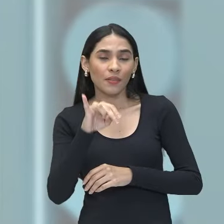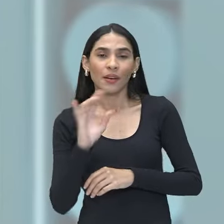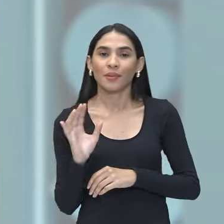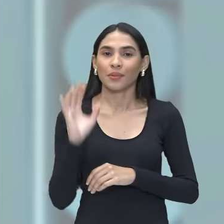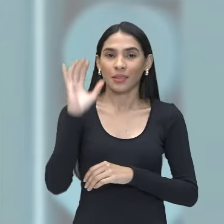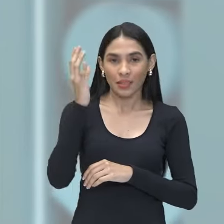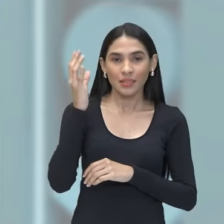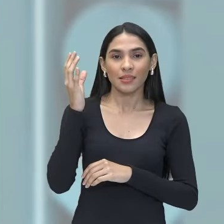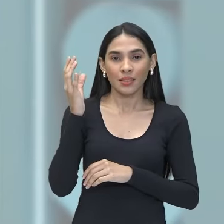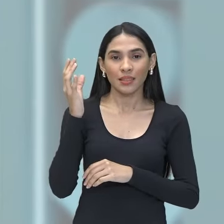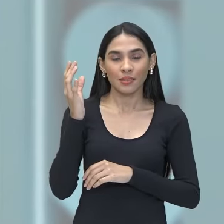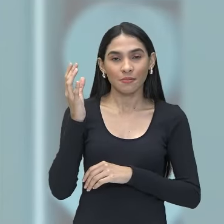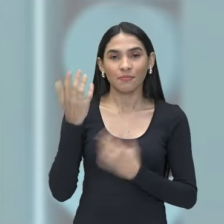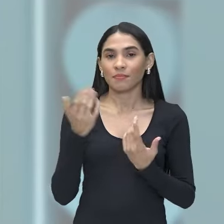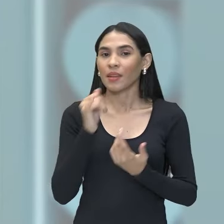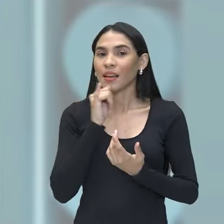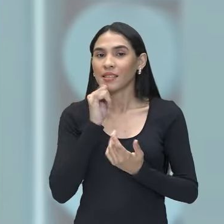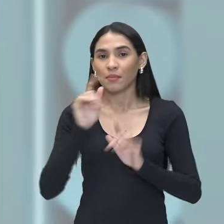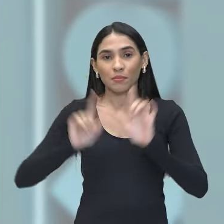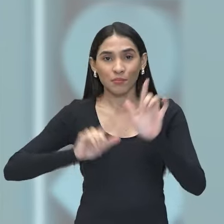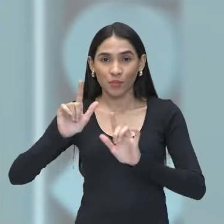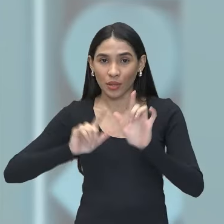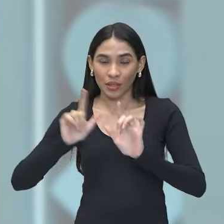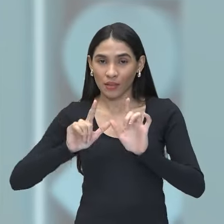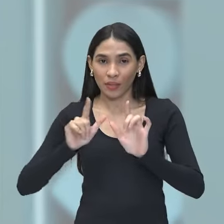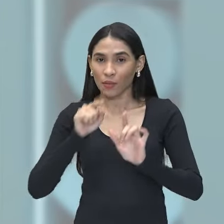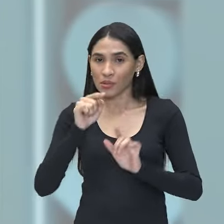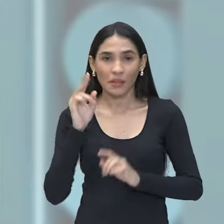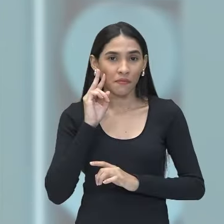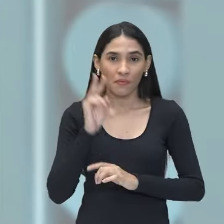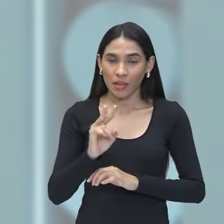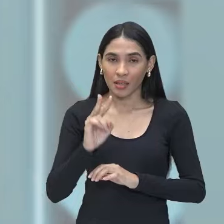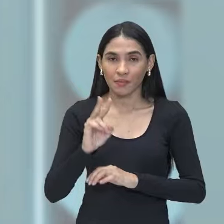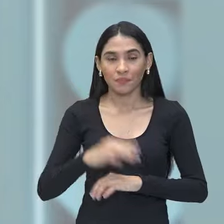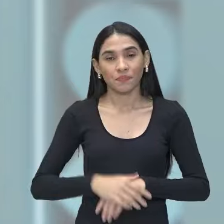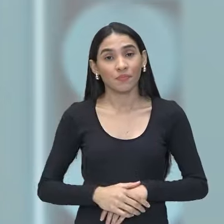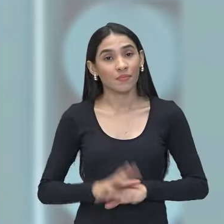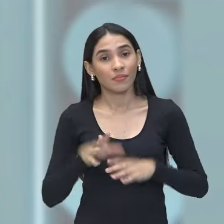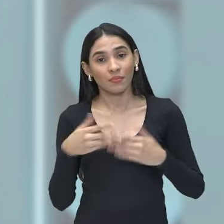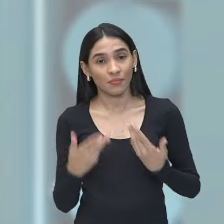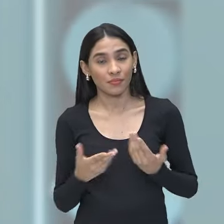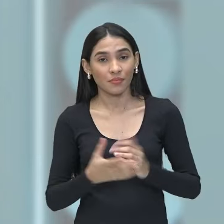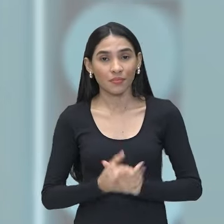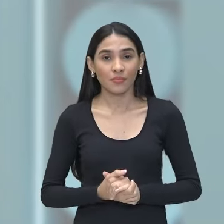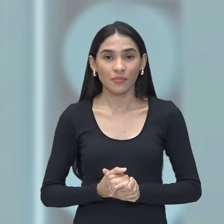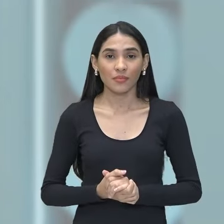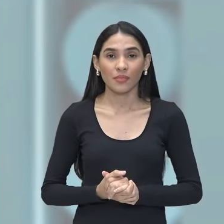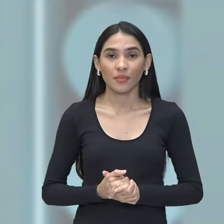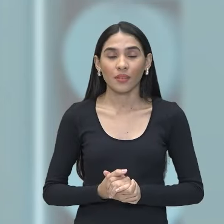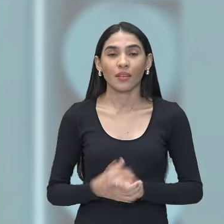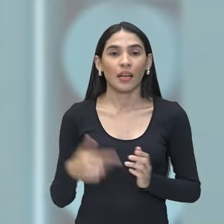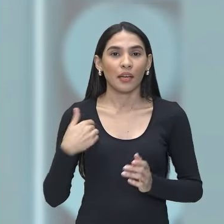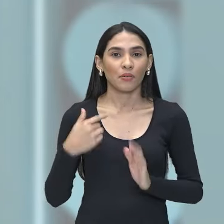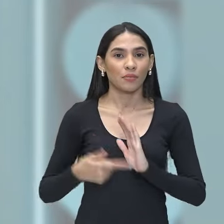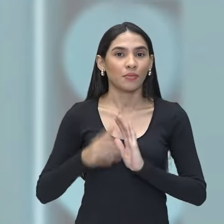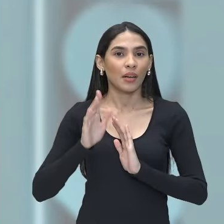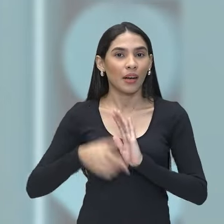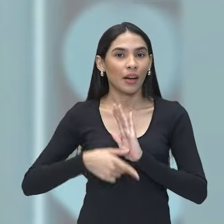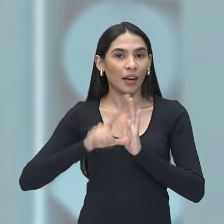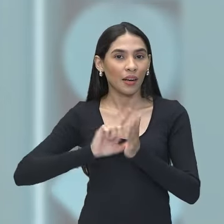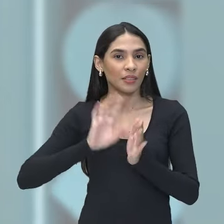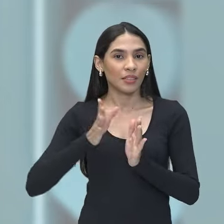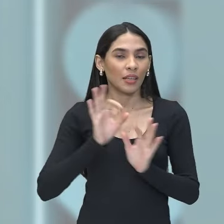acontecer durante a semana da minha novela, né? Então, de certa forma, eu já me organizo para saber o que